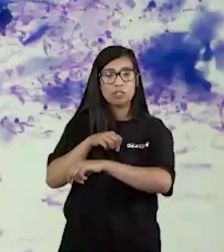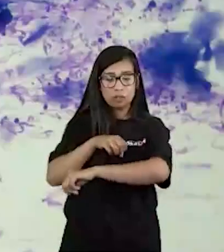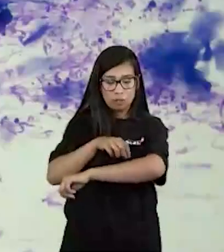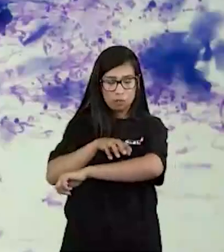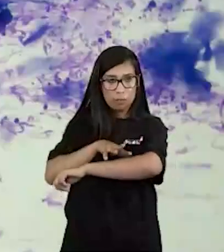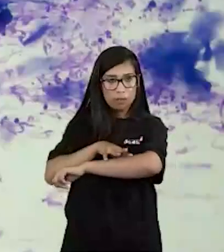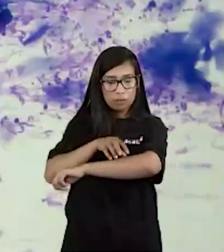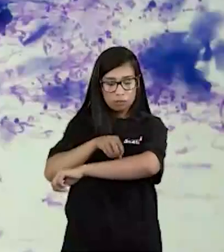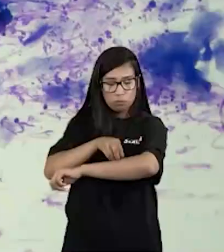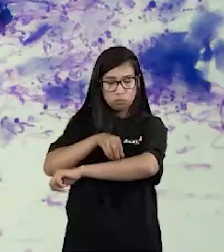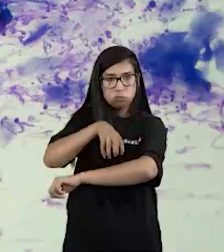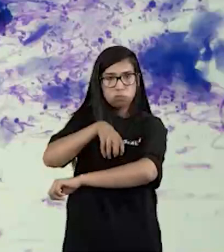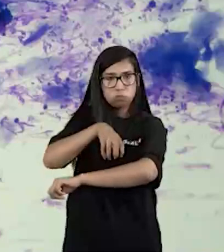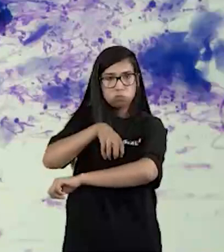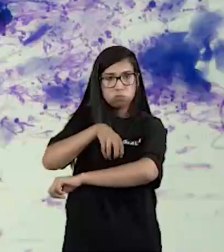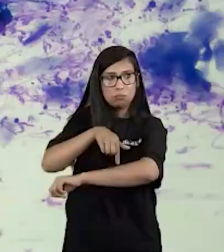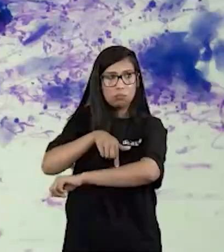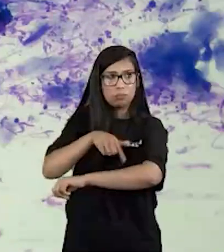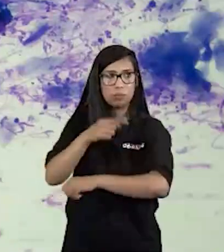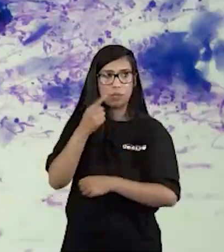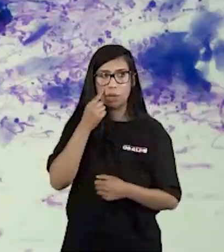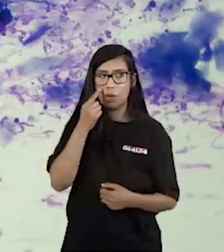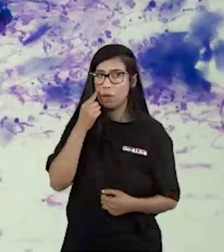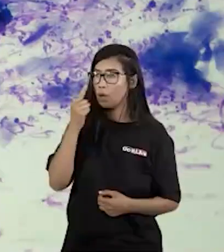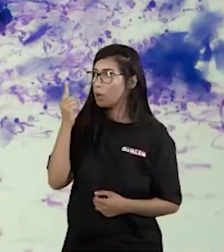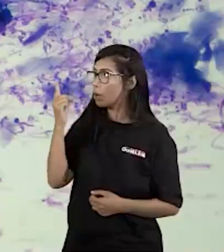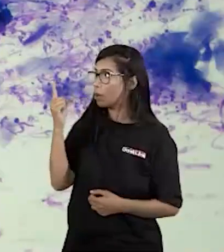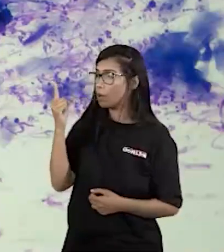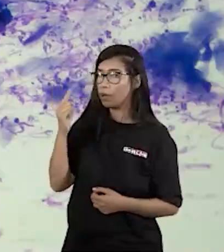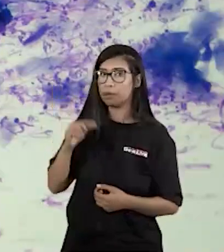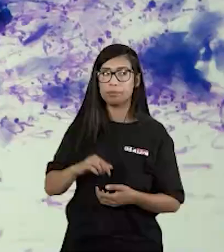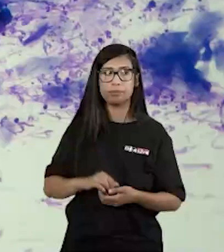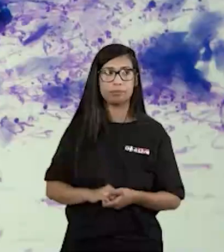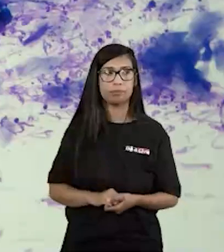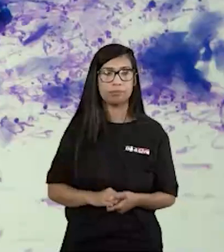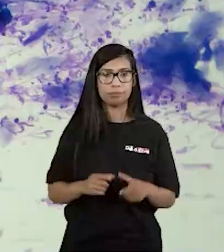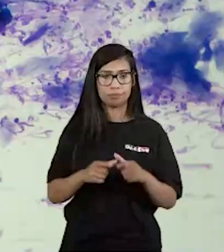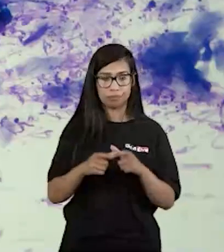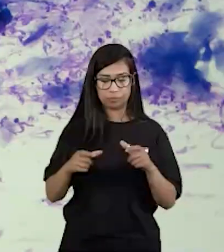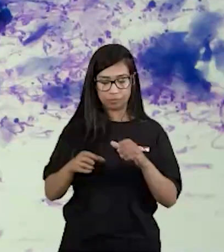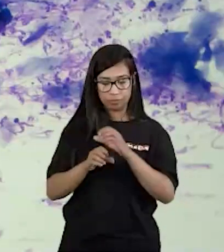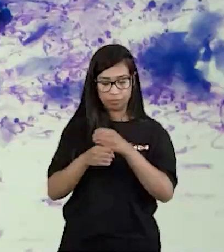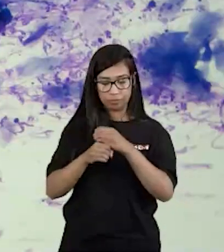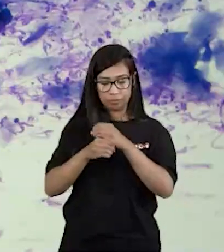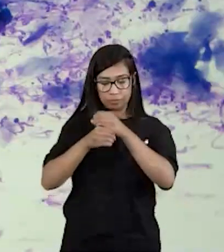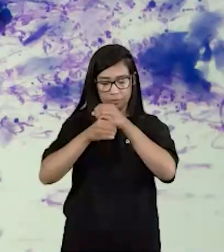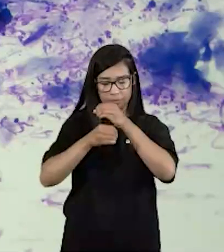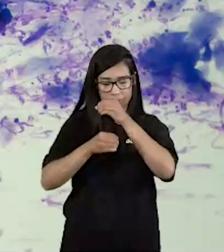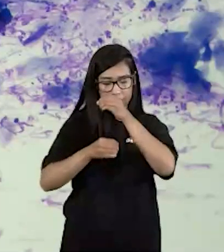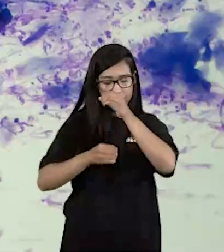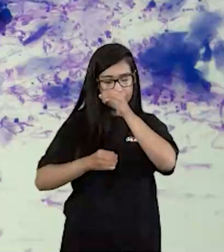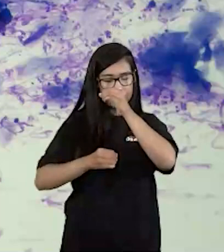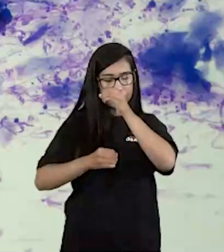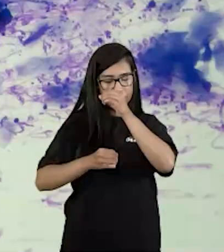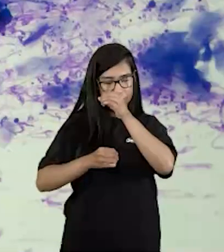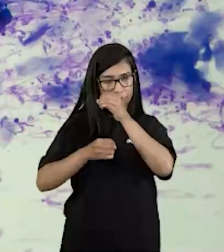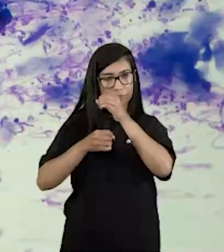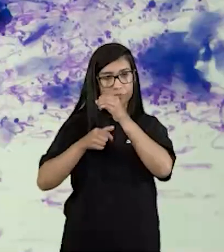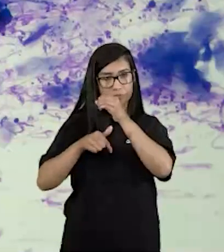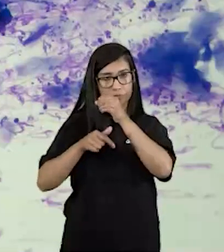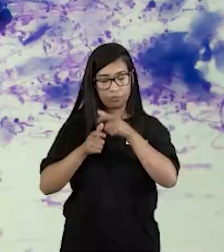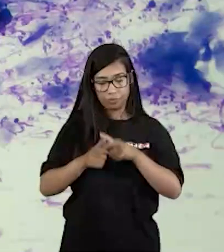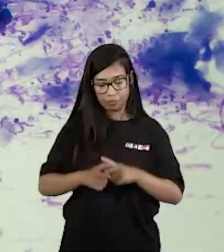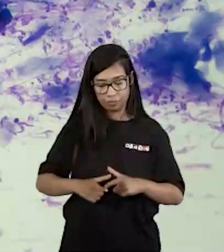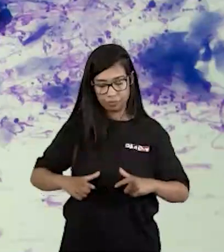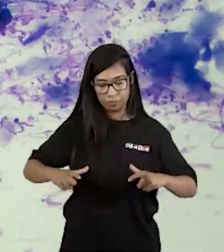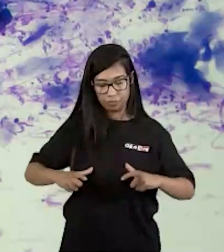aqui nesse material? Os corneócitos numerosos, agrupados. Isso não